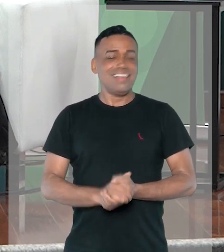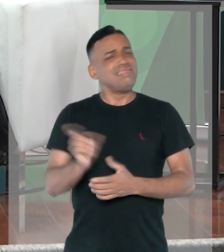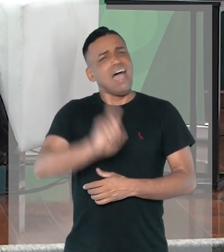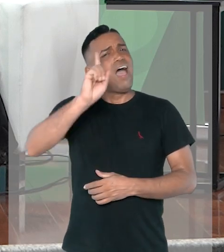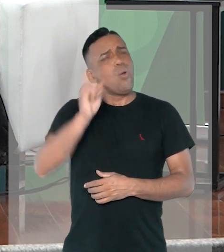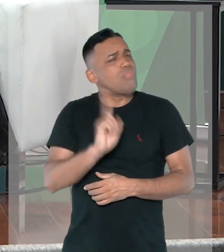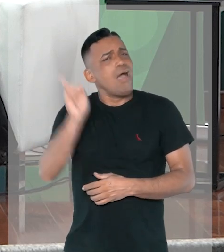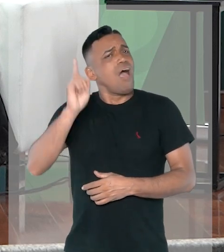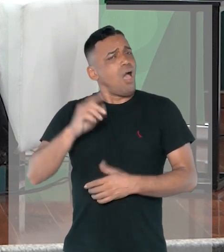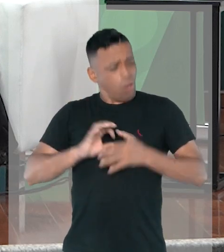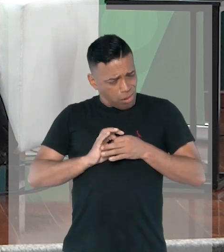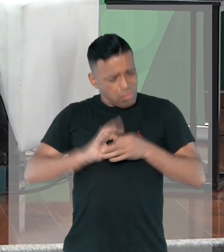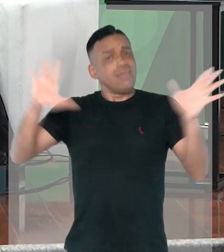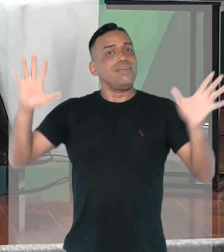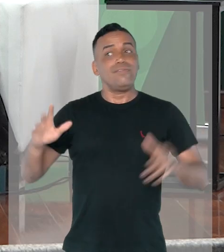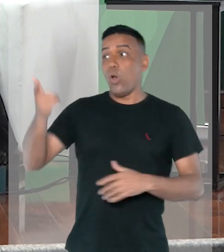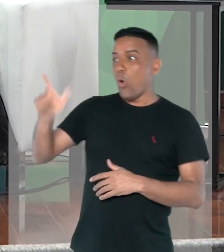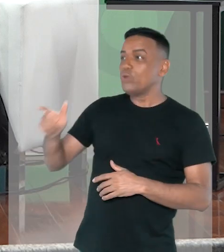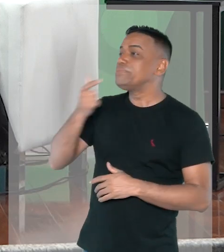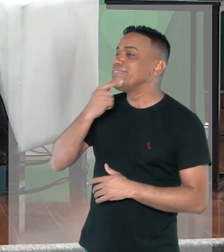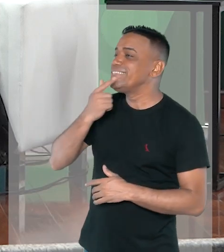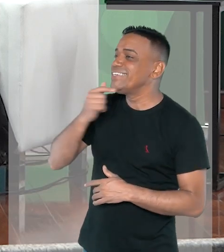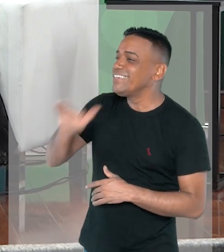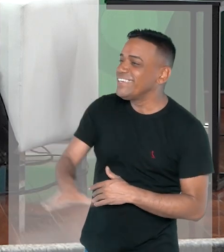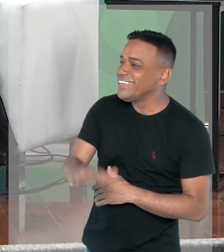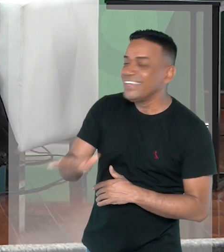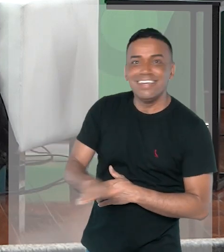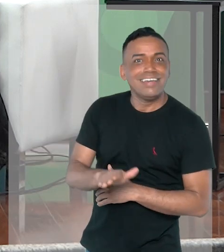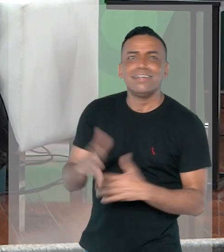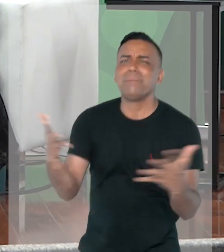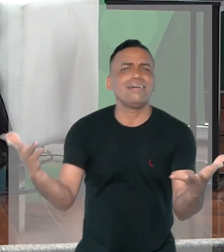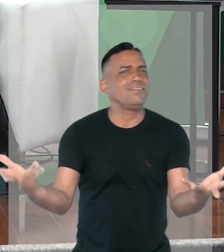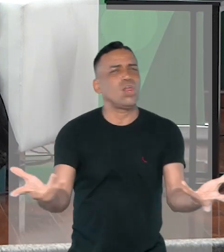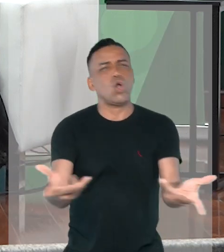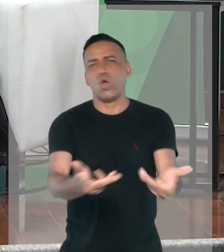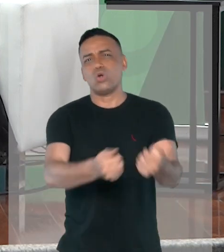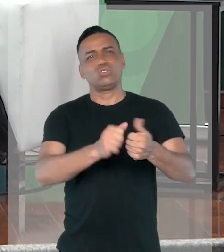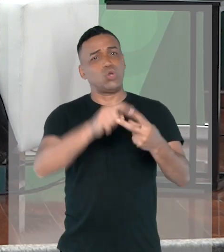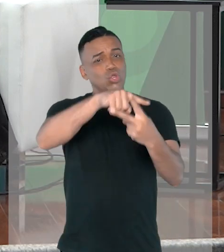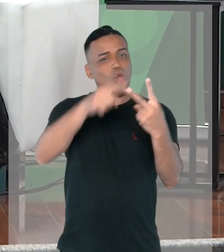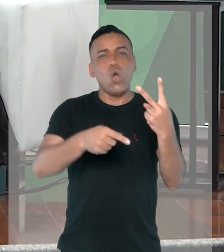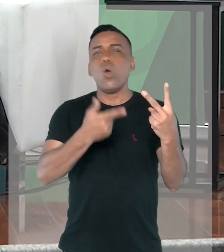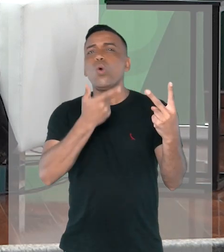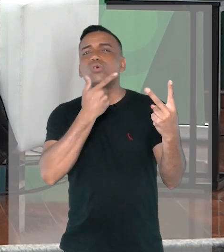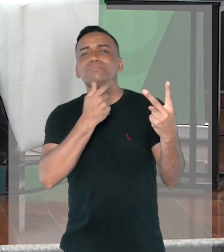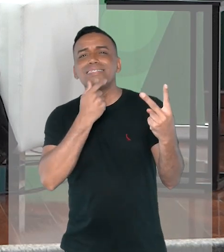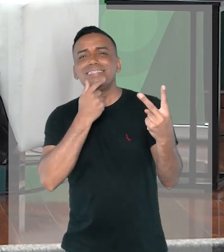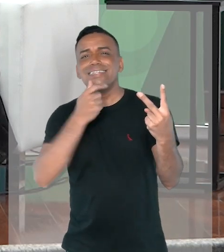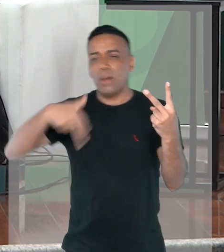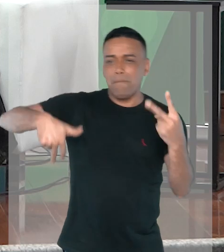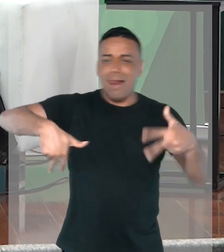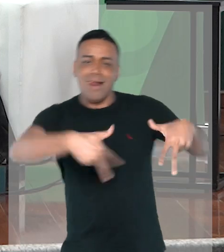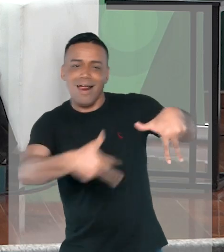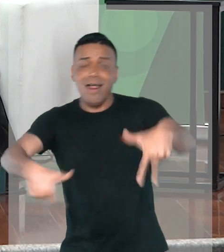Não. Me deixa. Olha, tem um outro nenê. Não é uma maravilha? Que a gente tenha crianças aqui, que é